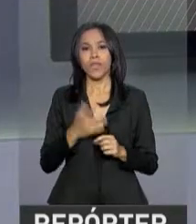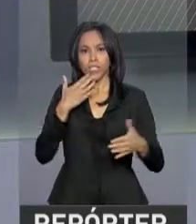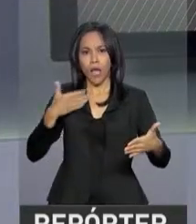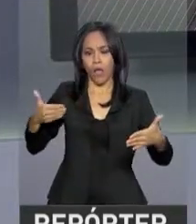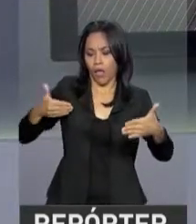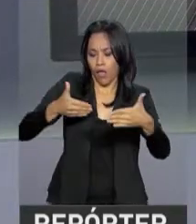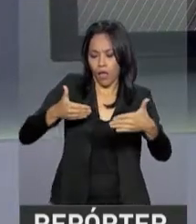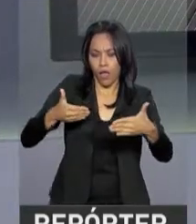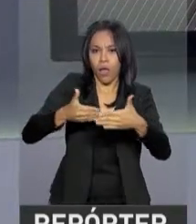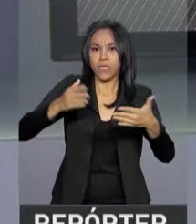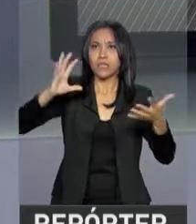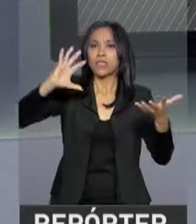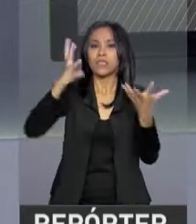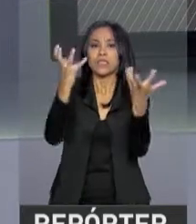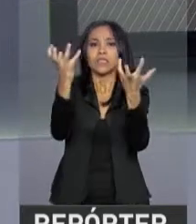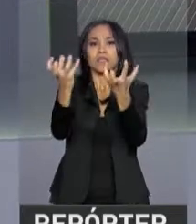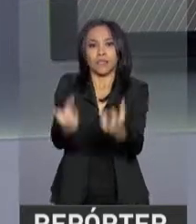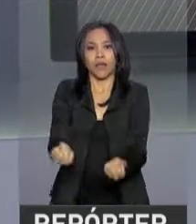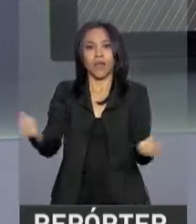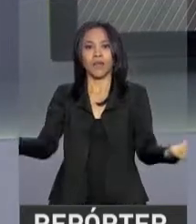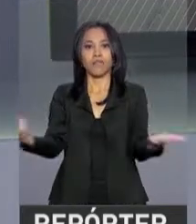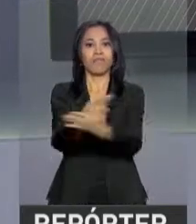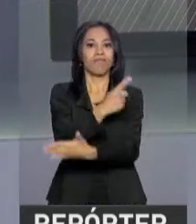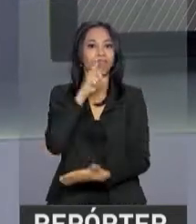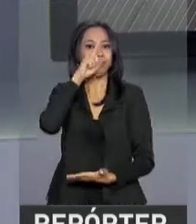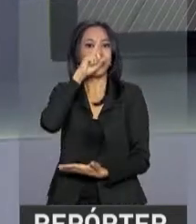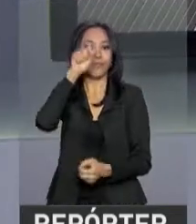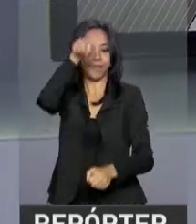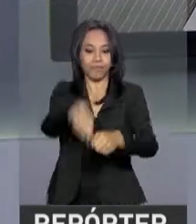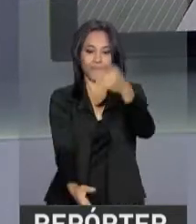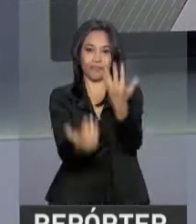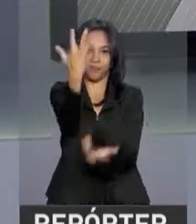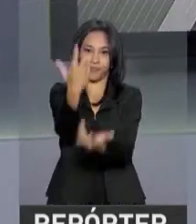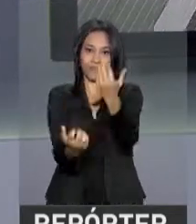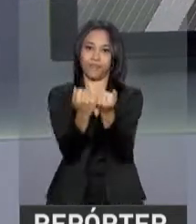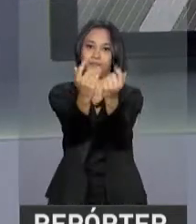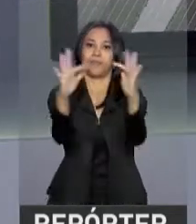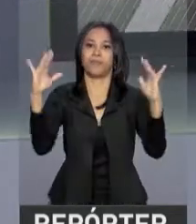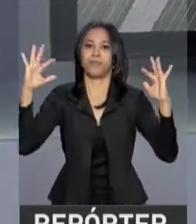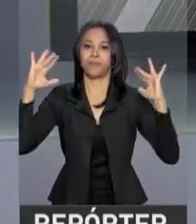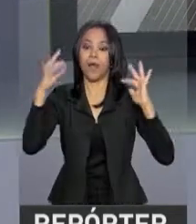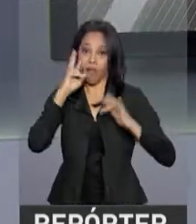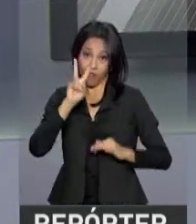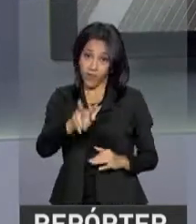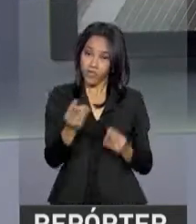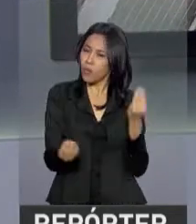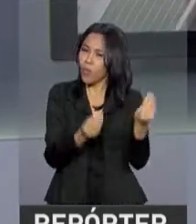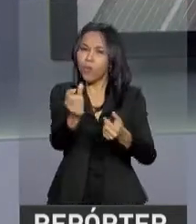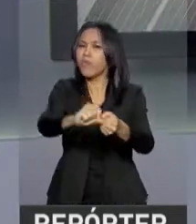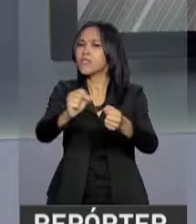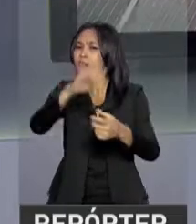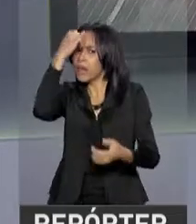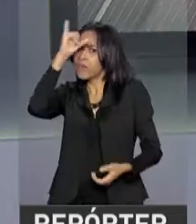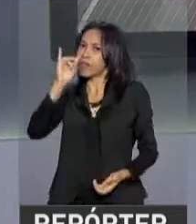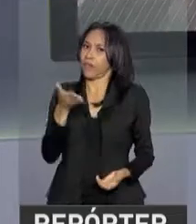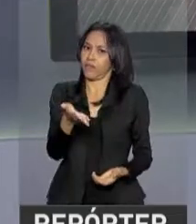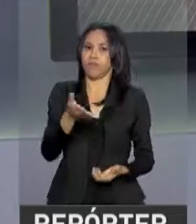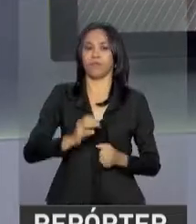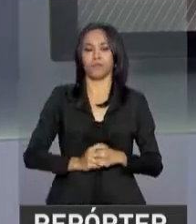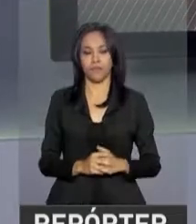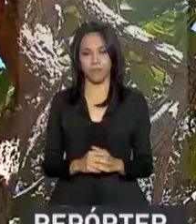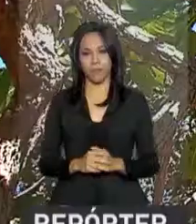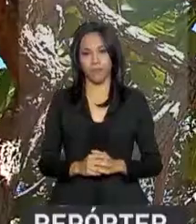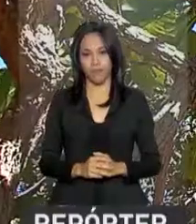da seca, aumentam os riscos de incêndios florestais. Na reportagem de Raíssa Lopes, saiba o que fazer para evitar as queimadas.